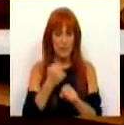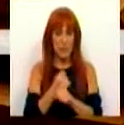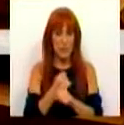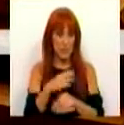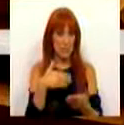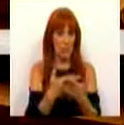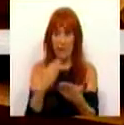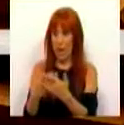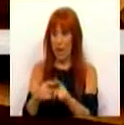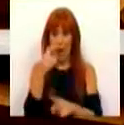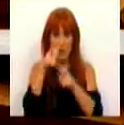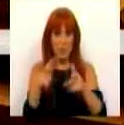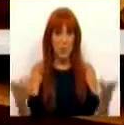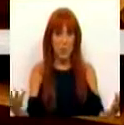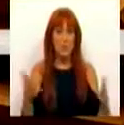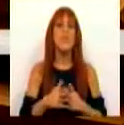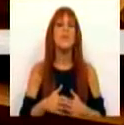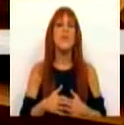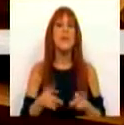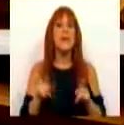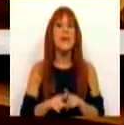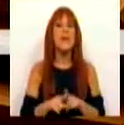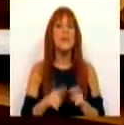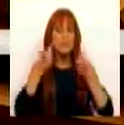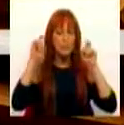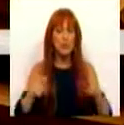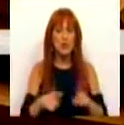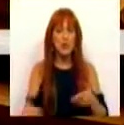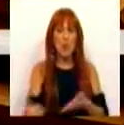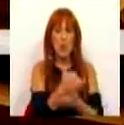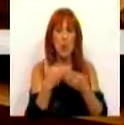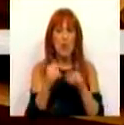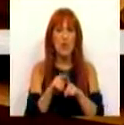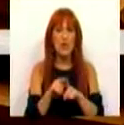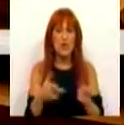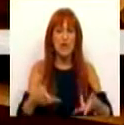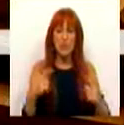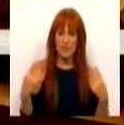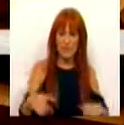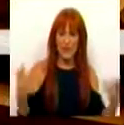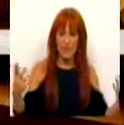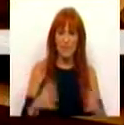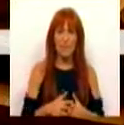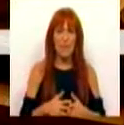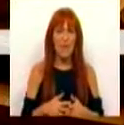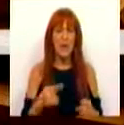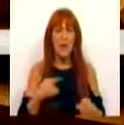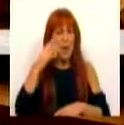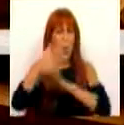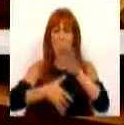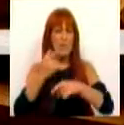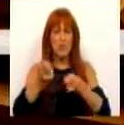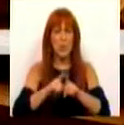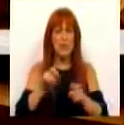serviços prestados às populações e na racionalização dos recursos disponíveis. Não